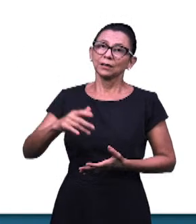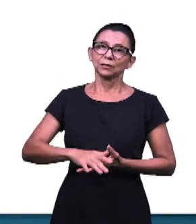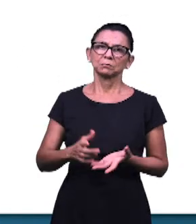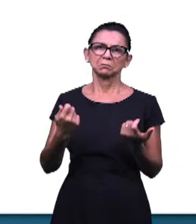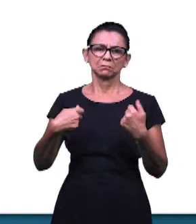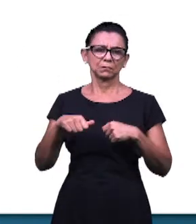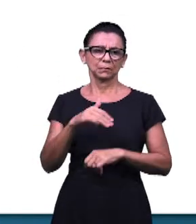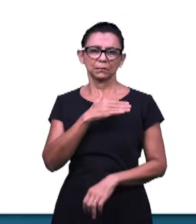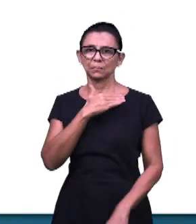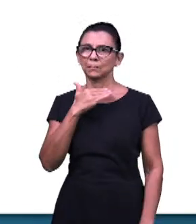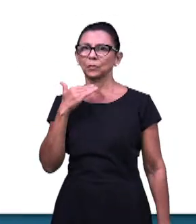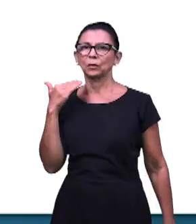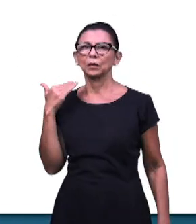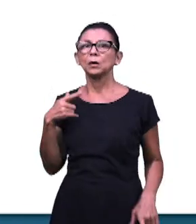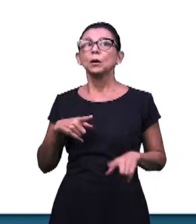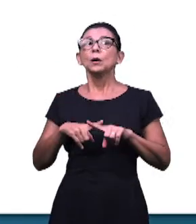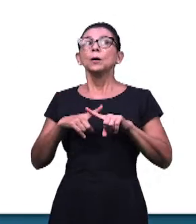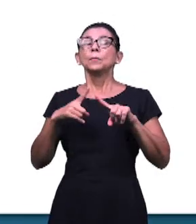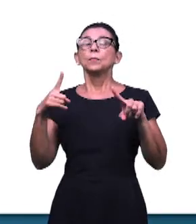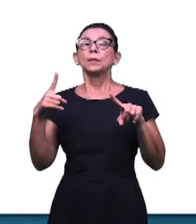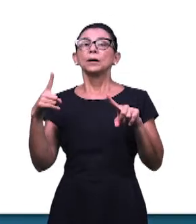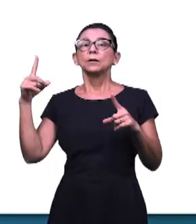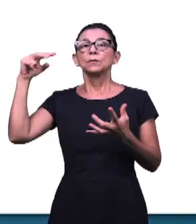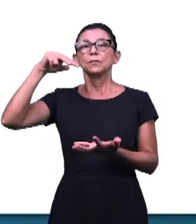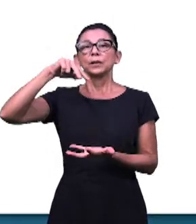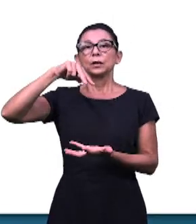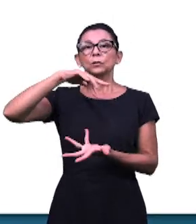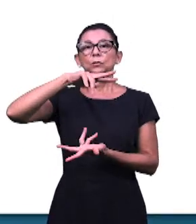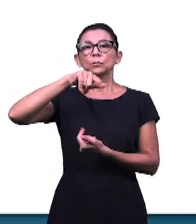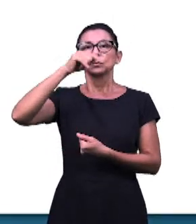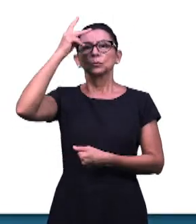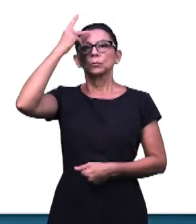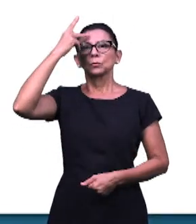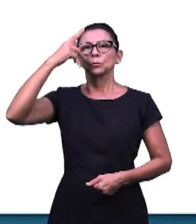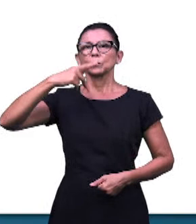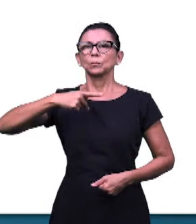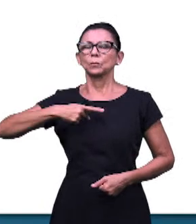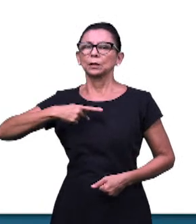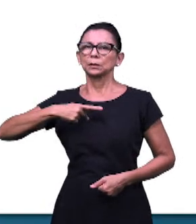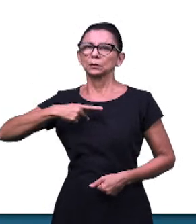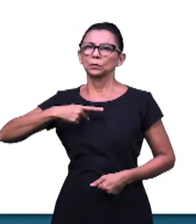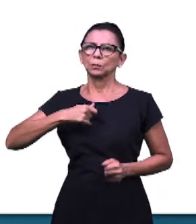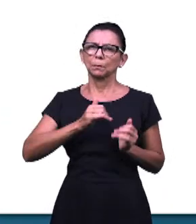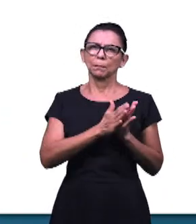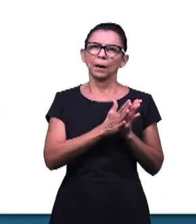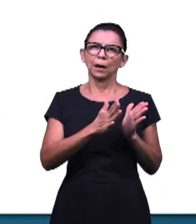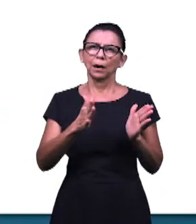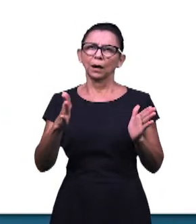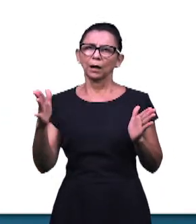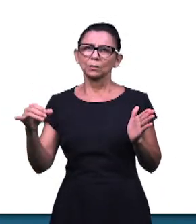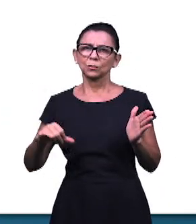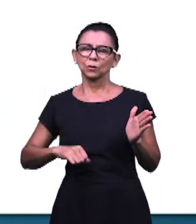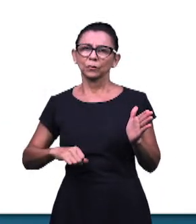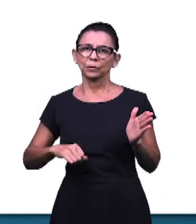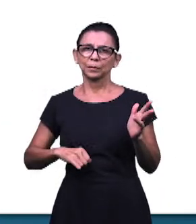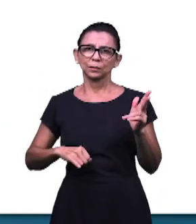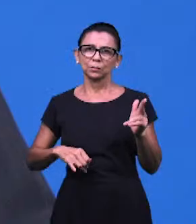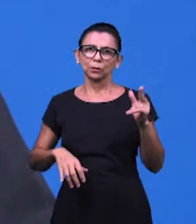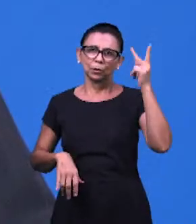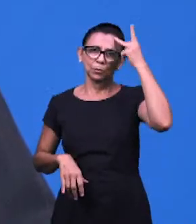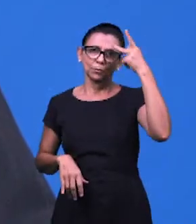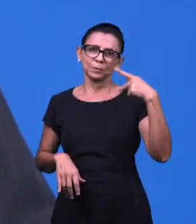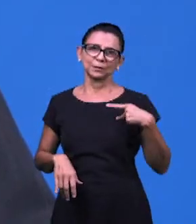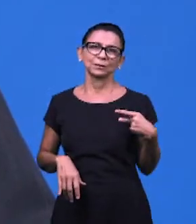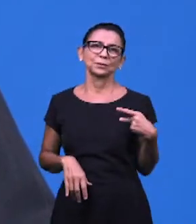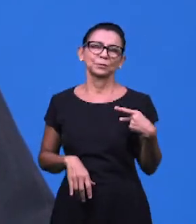que morrer, mas ele se fez homem e passou por todas as dores do ser humano. Muito